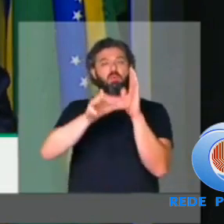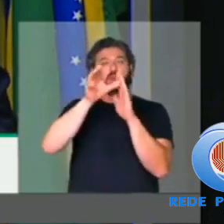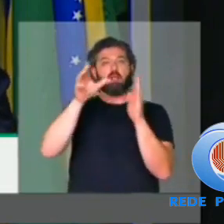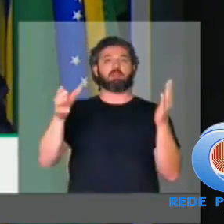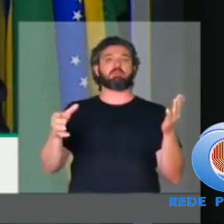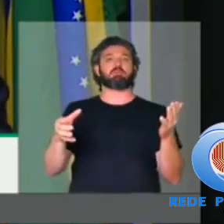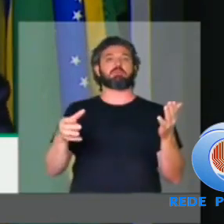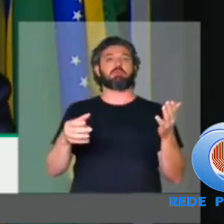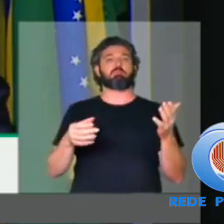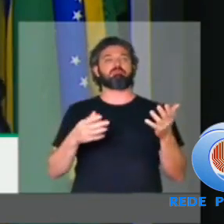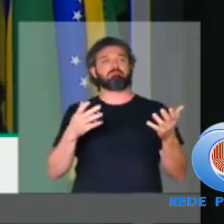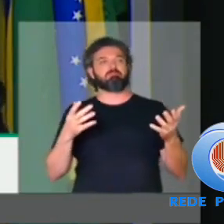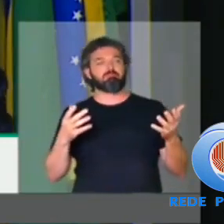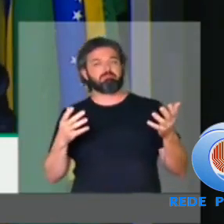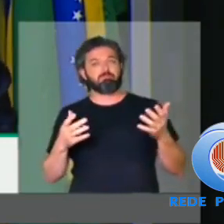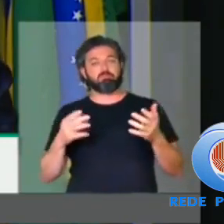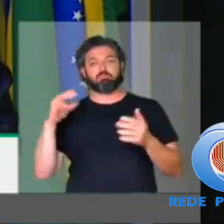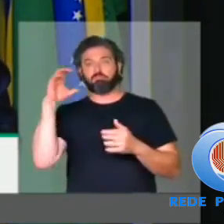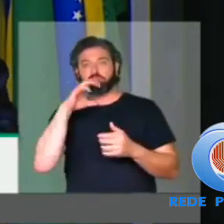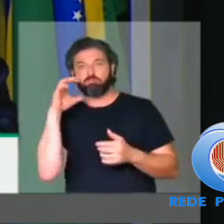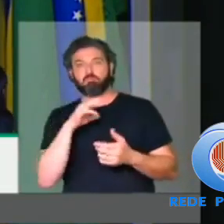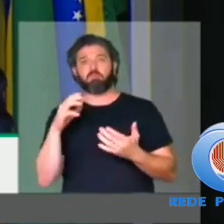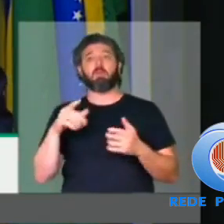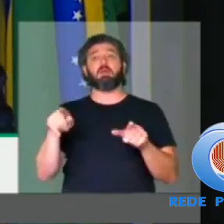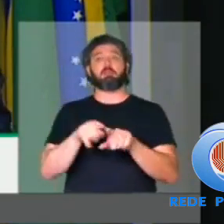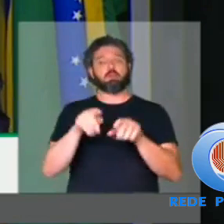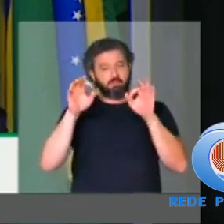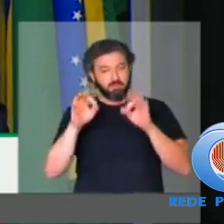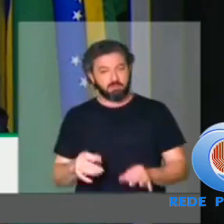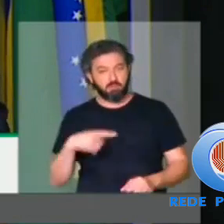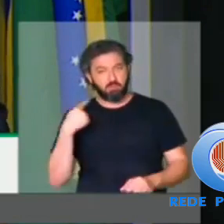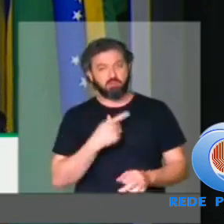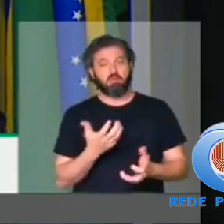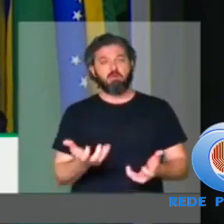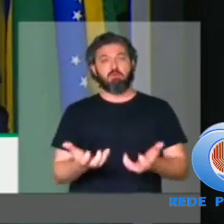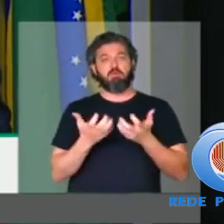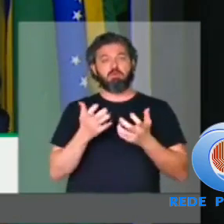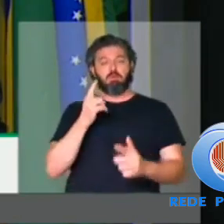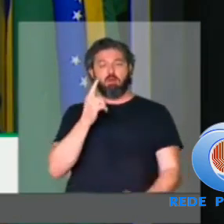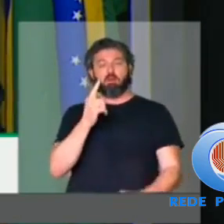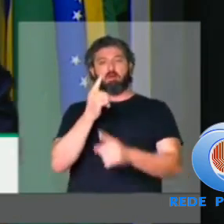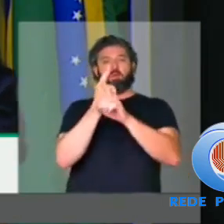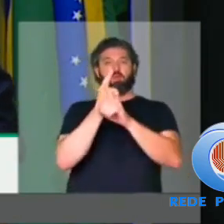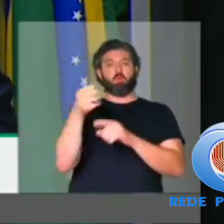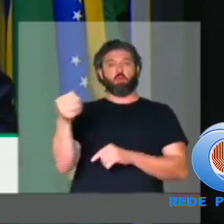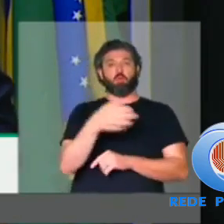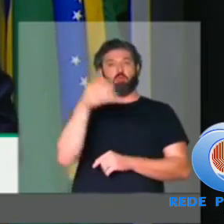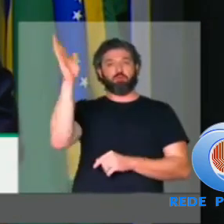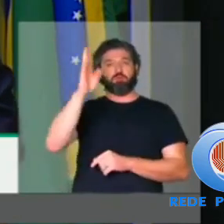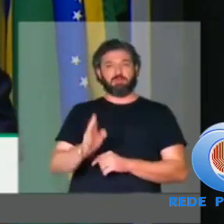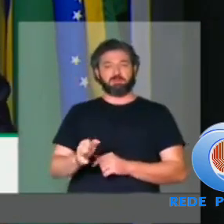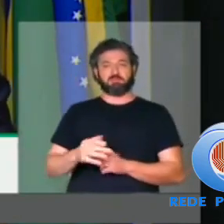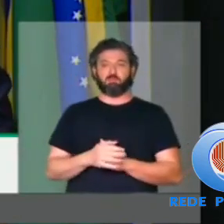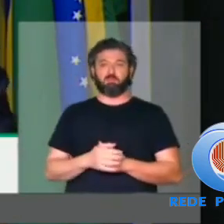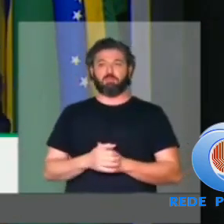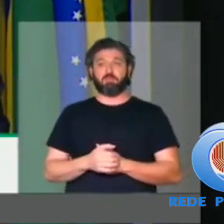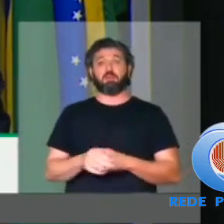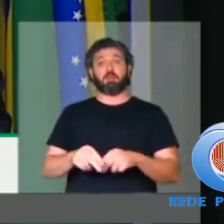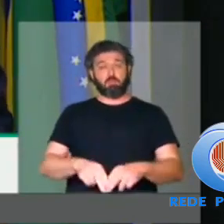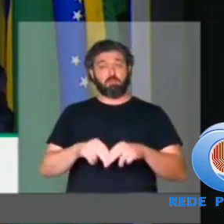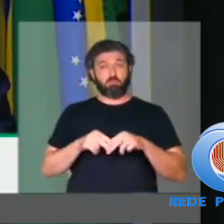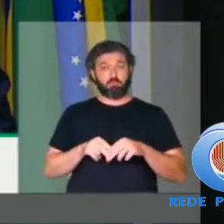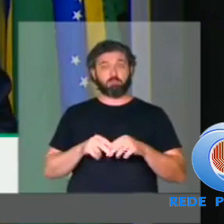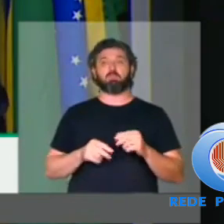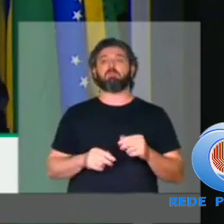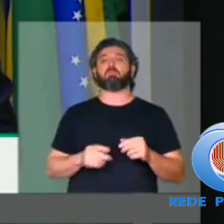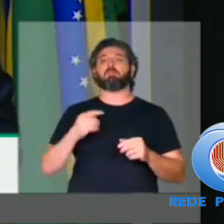desburocratização, a agilidade e a certeza que nós queremos encontrar um novo Brasil. E para isso foi